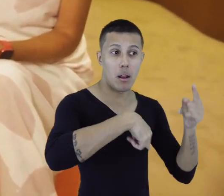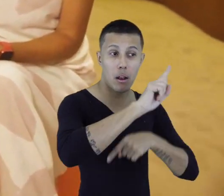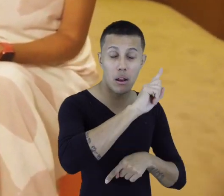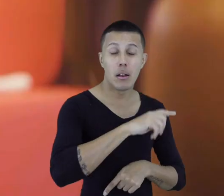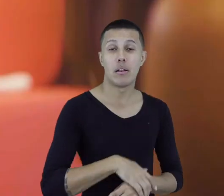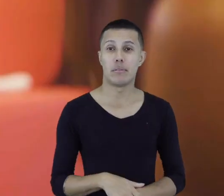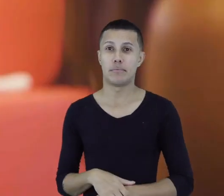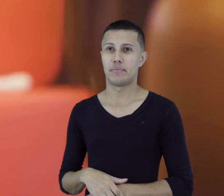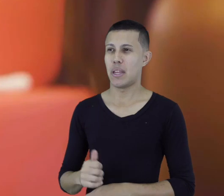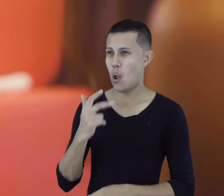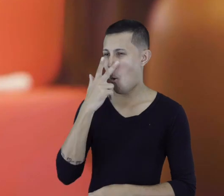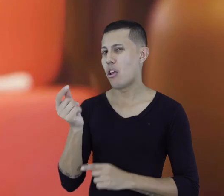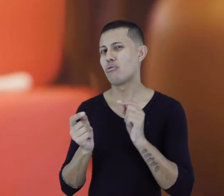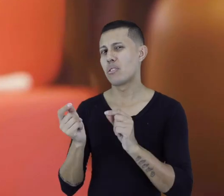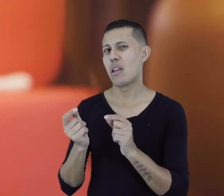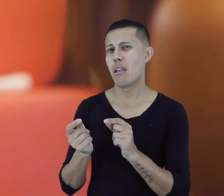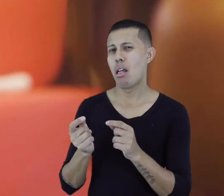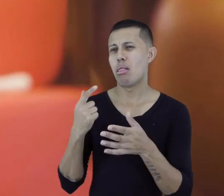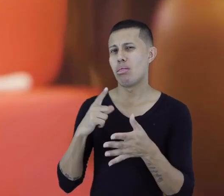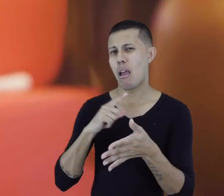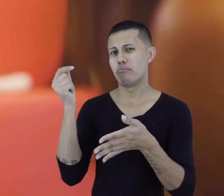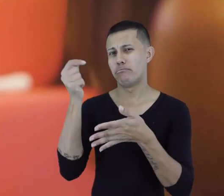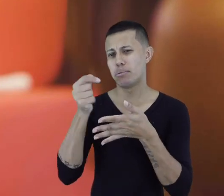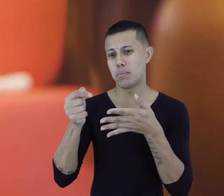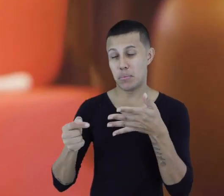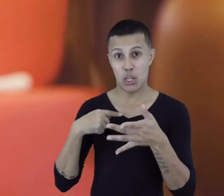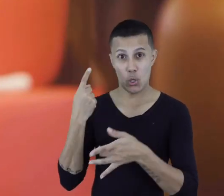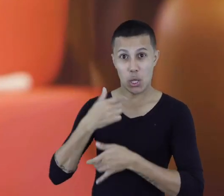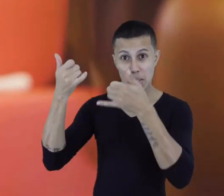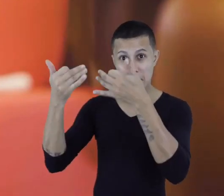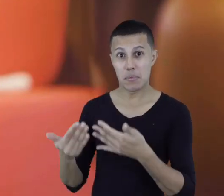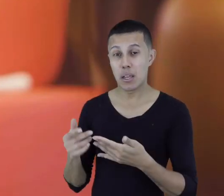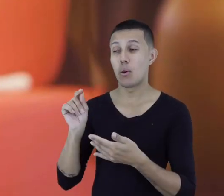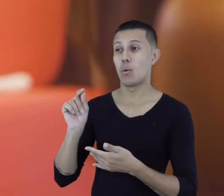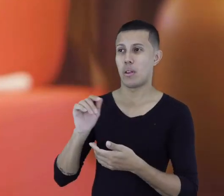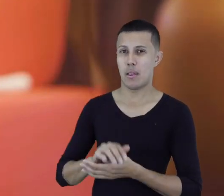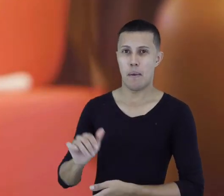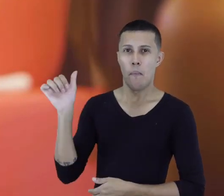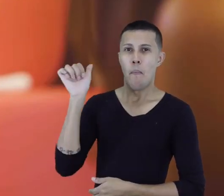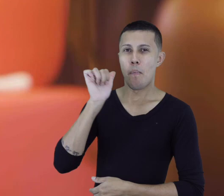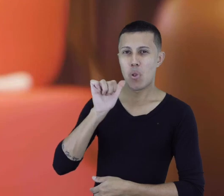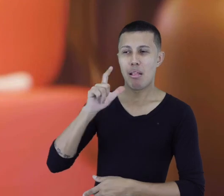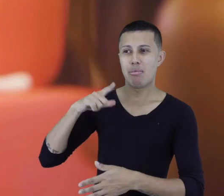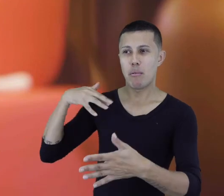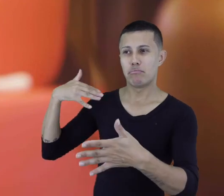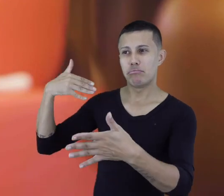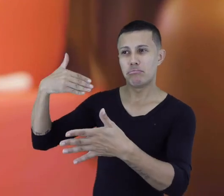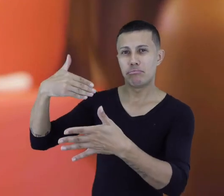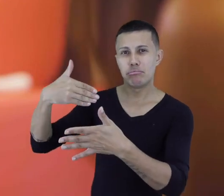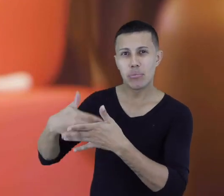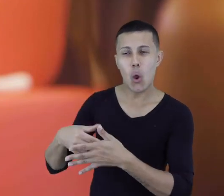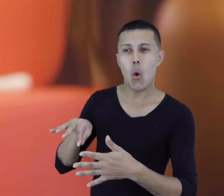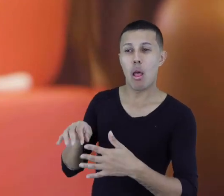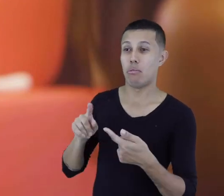Eu acho que tem alguns pontos, assim, quando a gente consegue explicar no pitch que a mulher tem uma jornada da intimidade, que